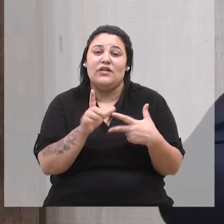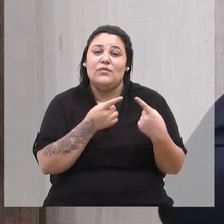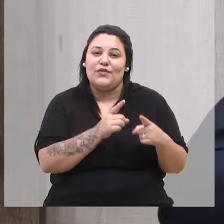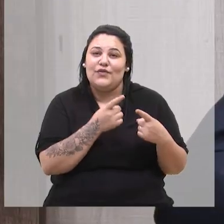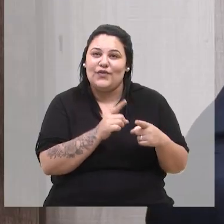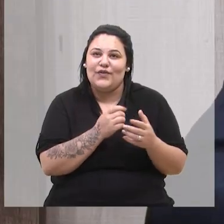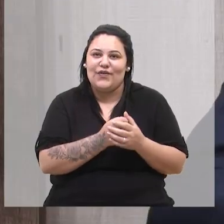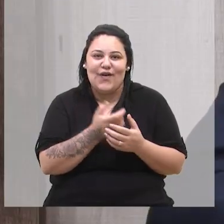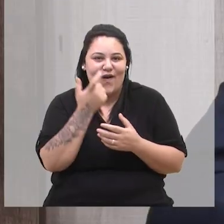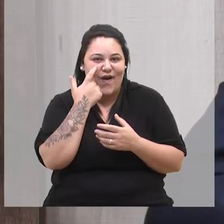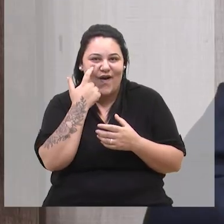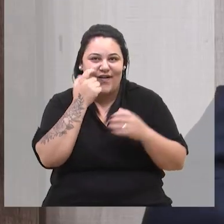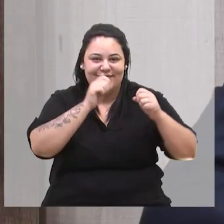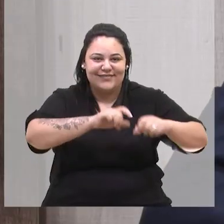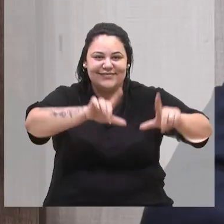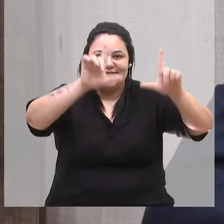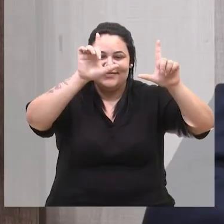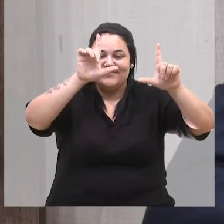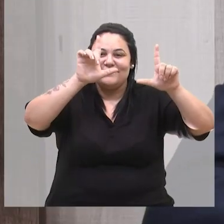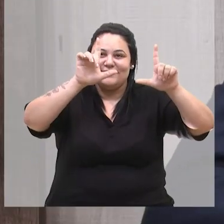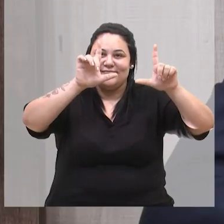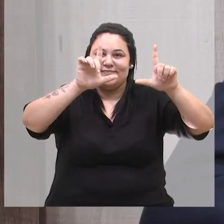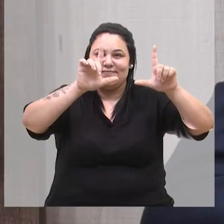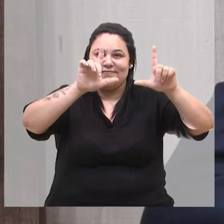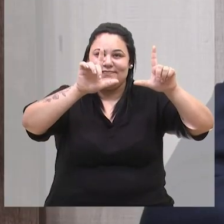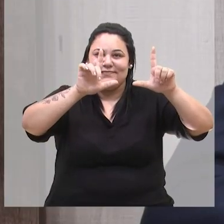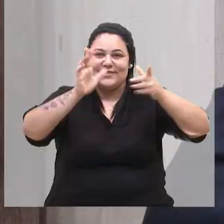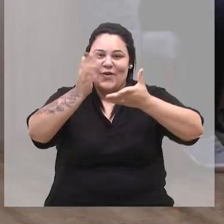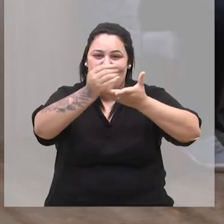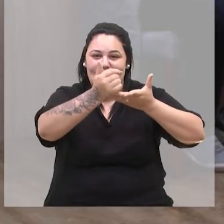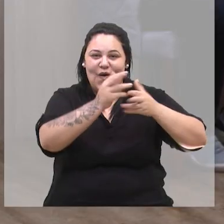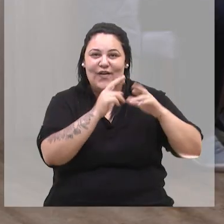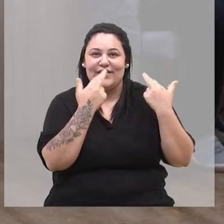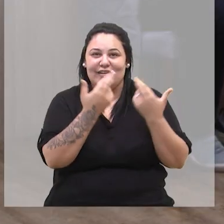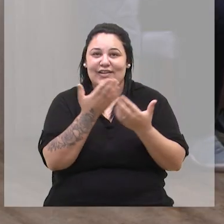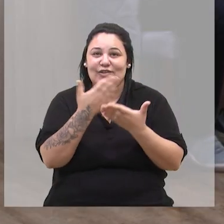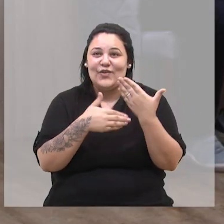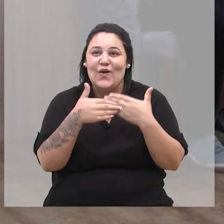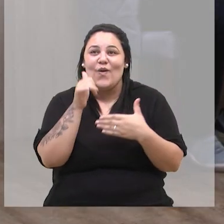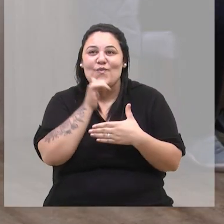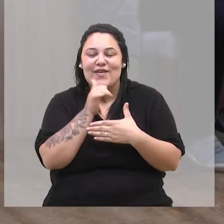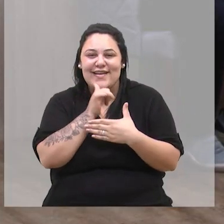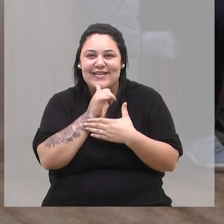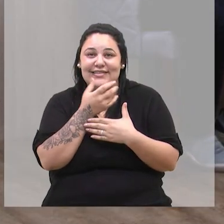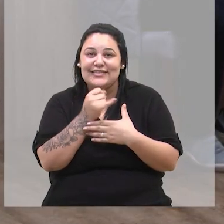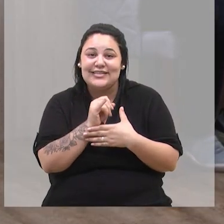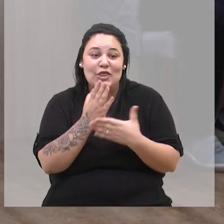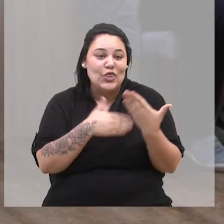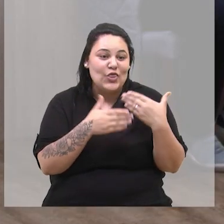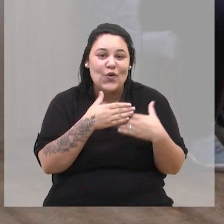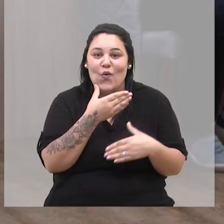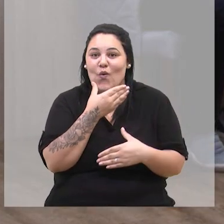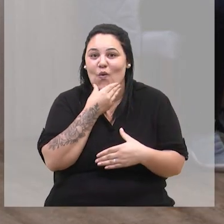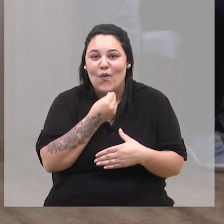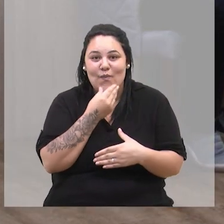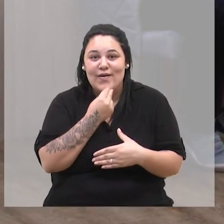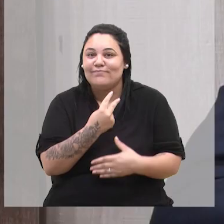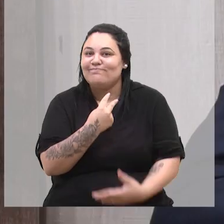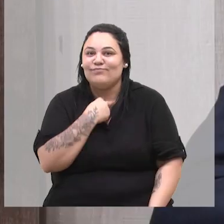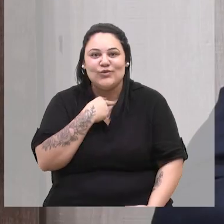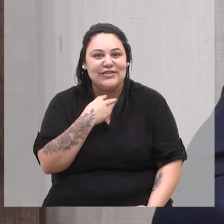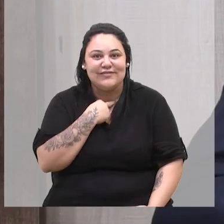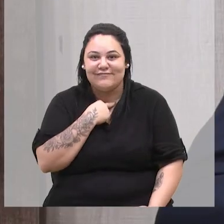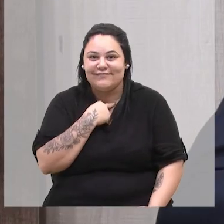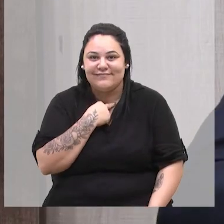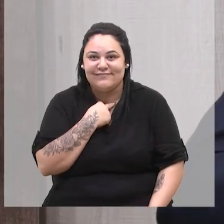galeria pequena aqui, nós conseguimos reunir todas as mulheres aqui. Se fosse todos os homens, seria impossível, né?